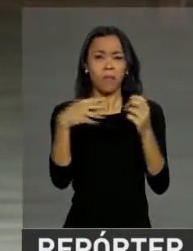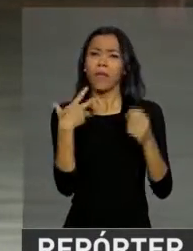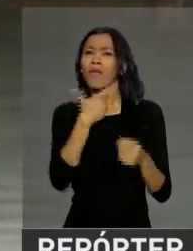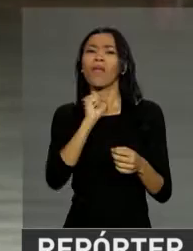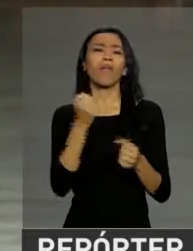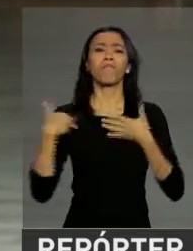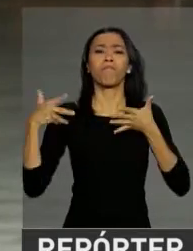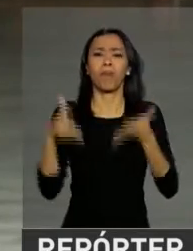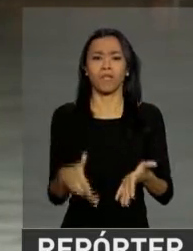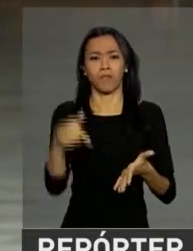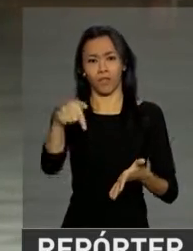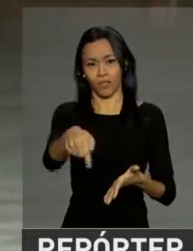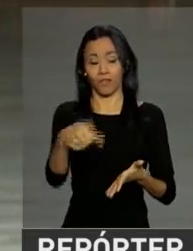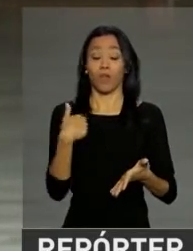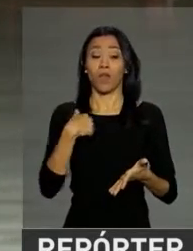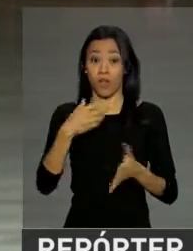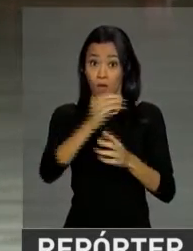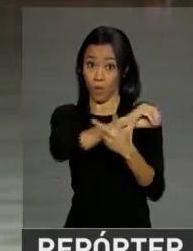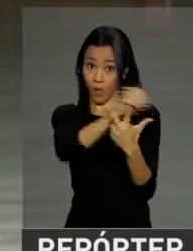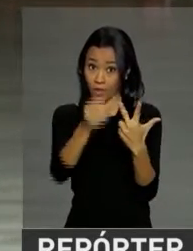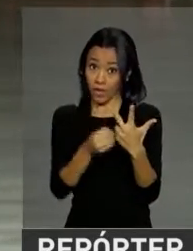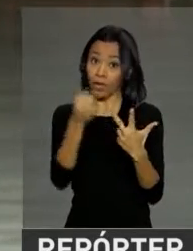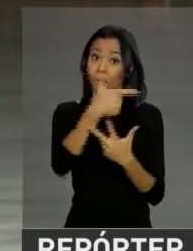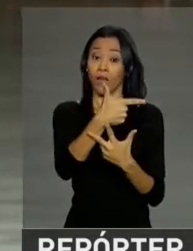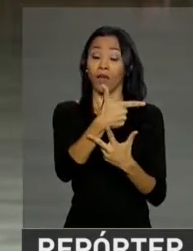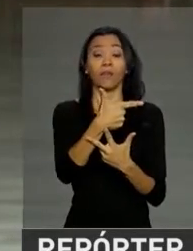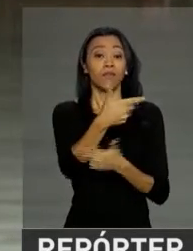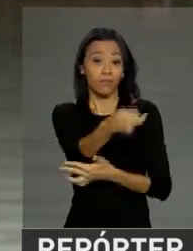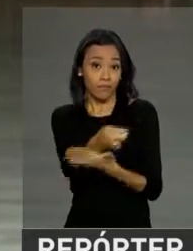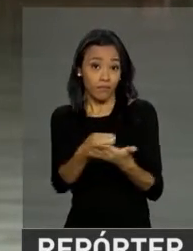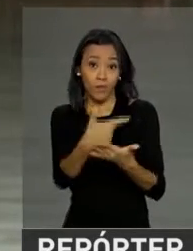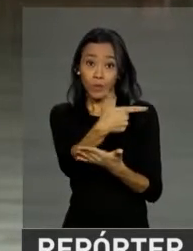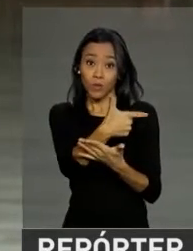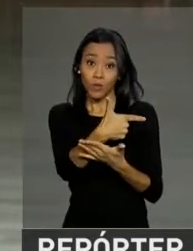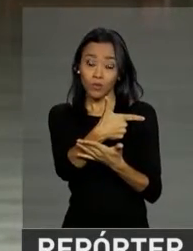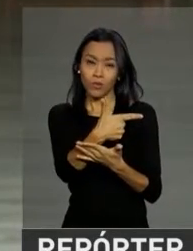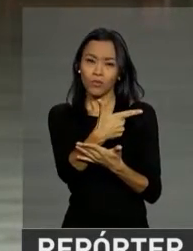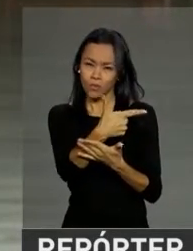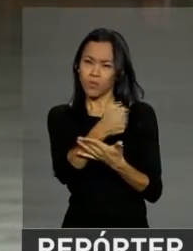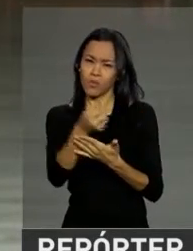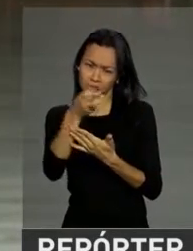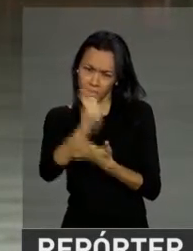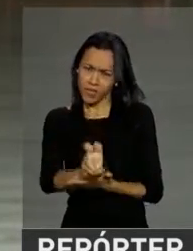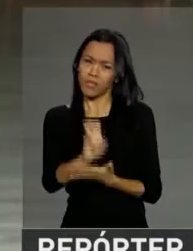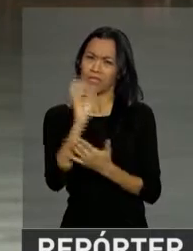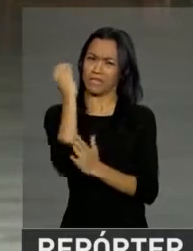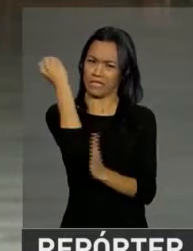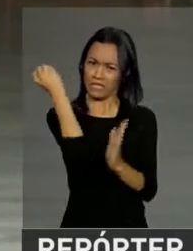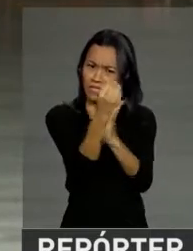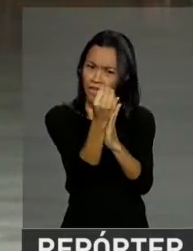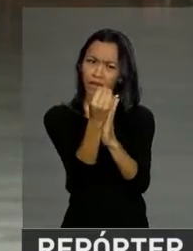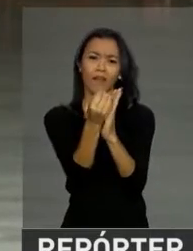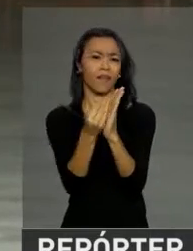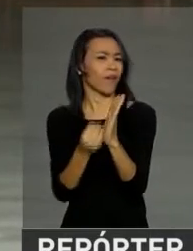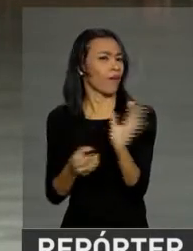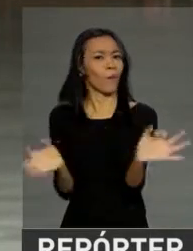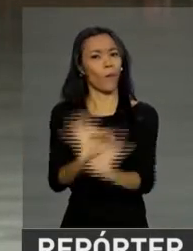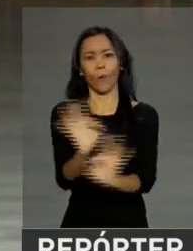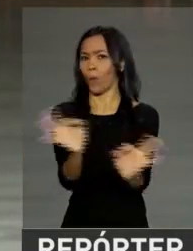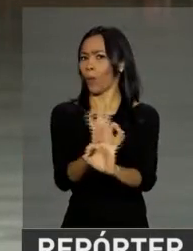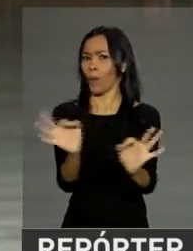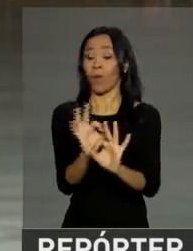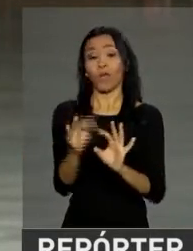os estudantes que fizeram o enem do ano passado e não tiraram zero na redação e olha danielle como você falou começa amanhã